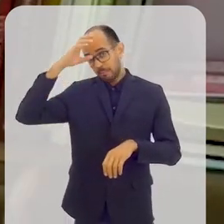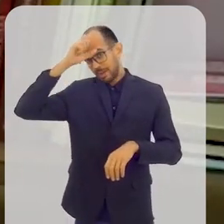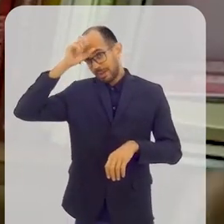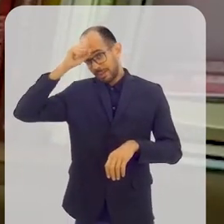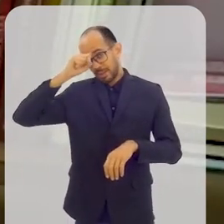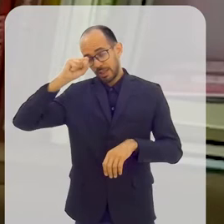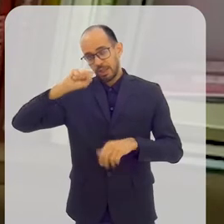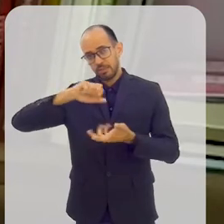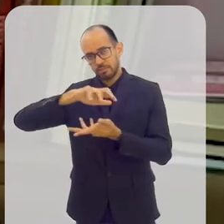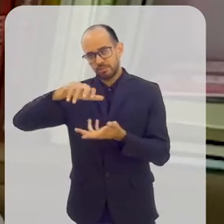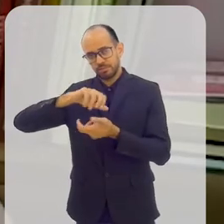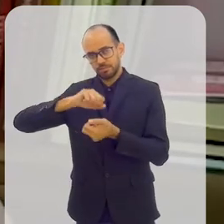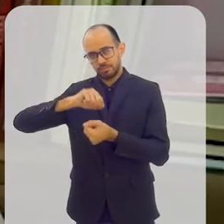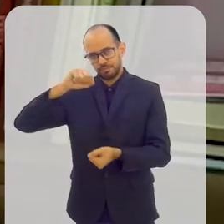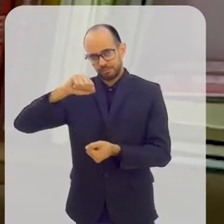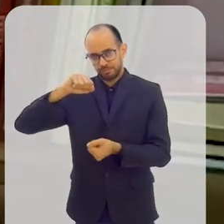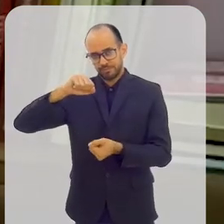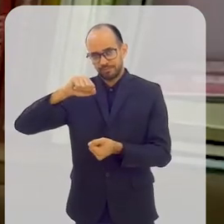De realfabetização.